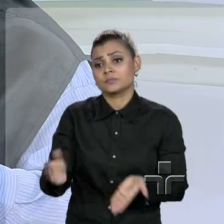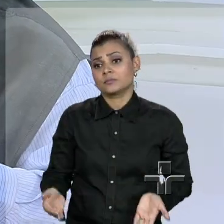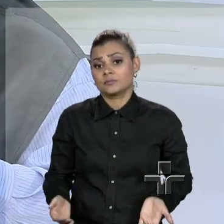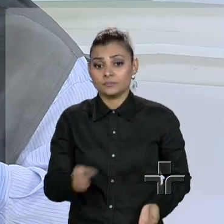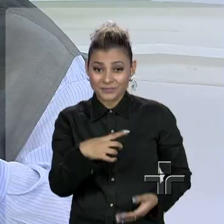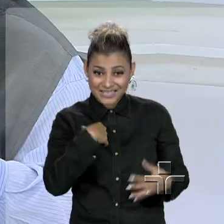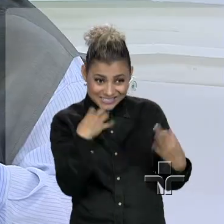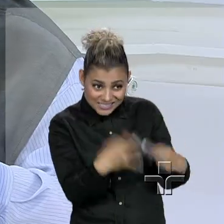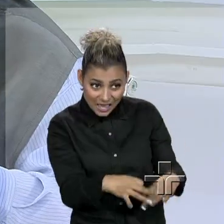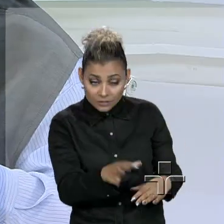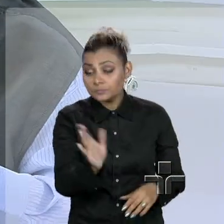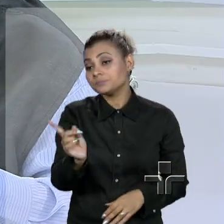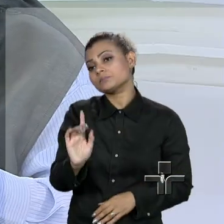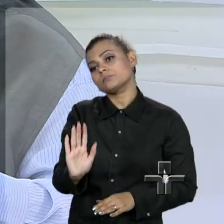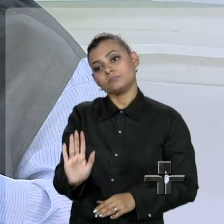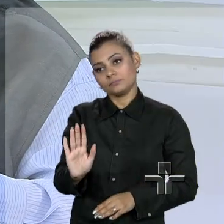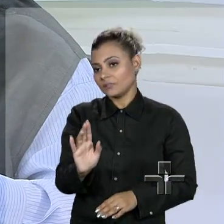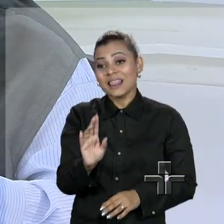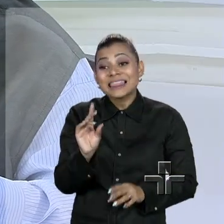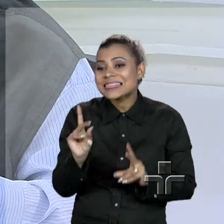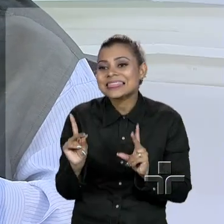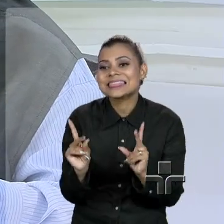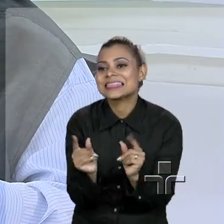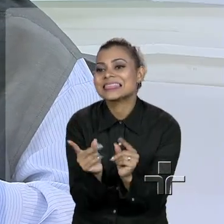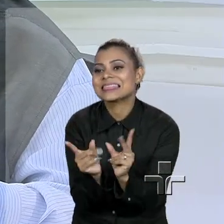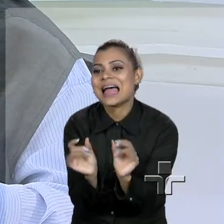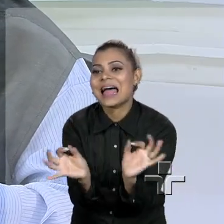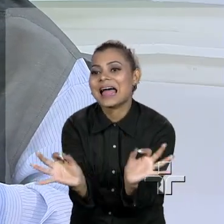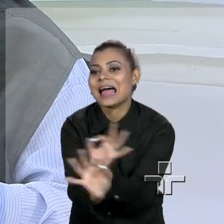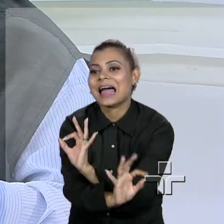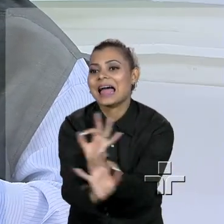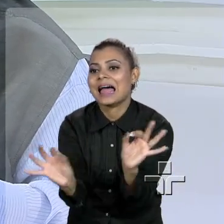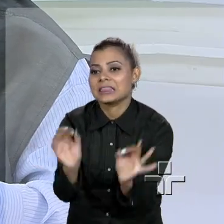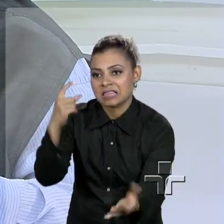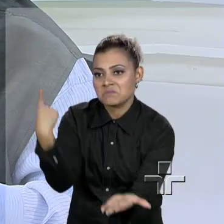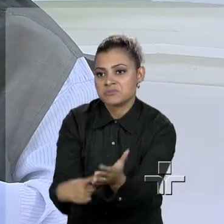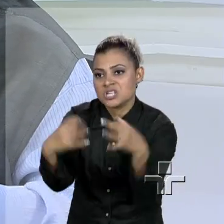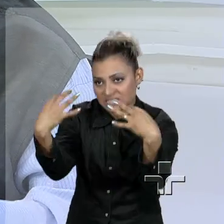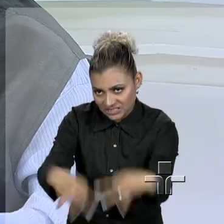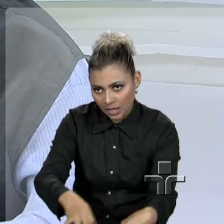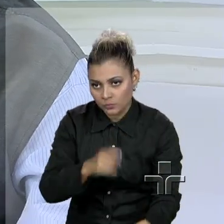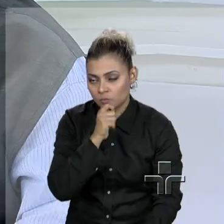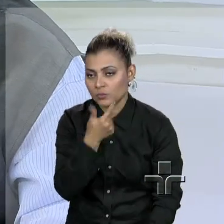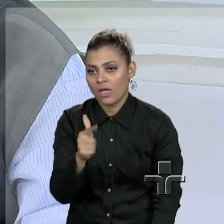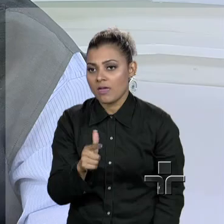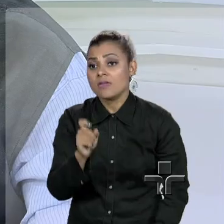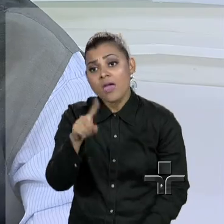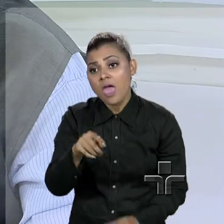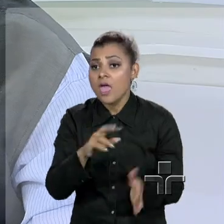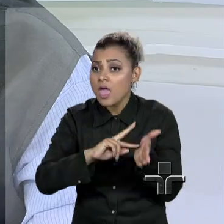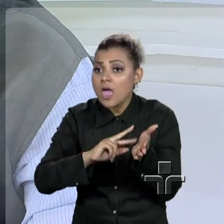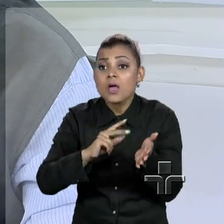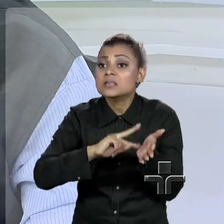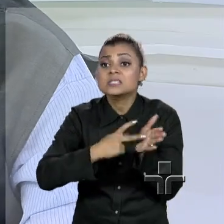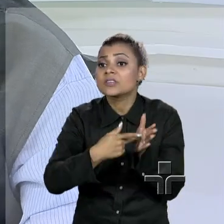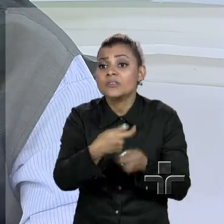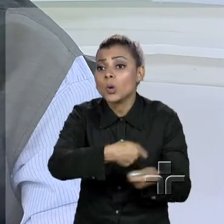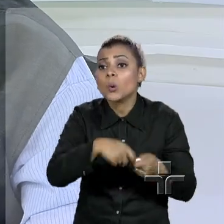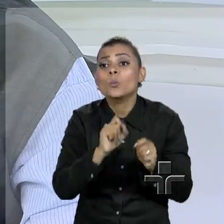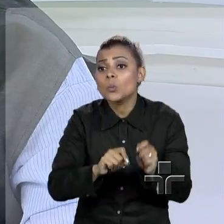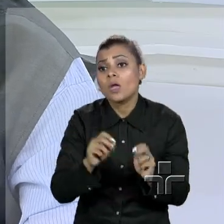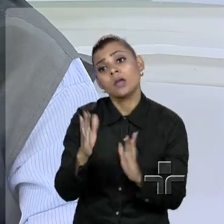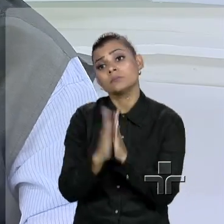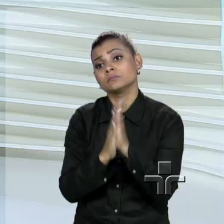garantido, não? Nós hoje, não, nada é garantido na economia. Como eu disse, economia é expectativa. Então, mas preste atenção